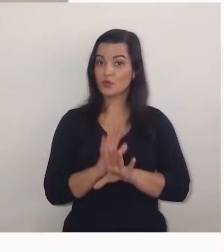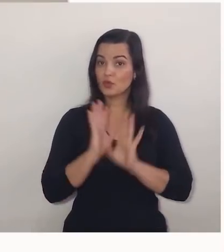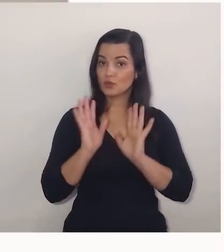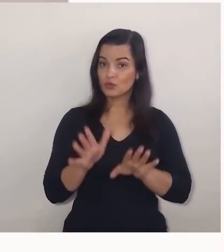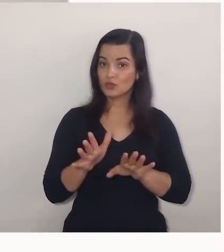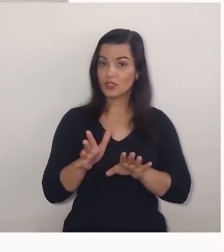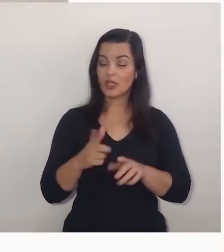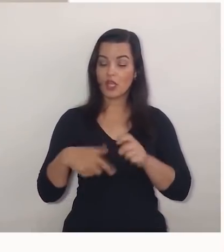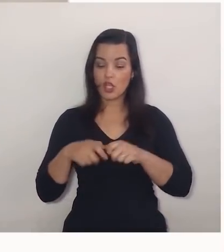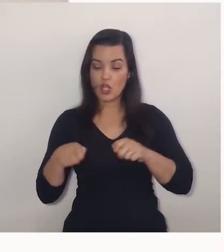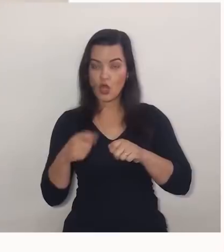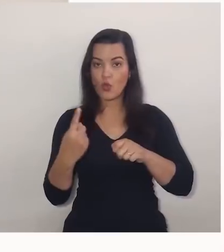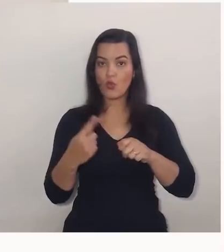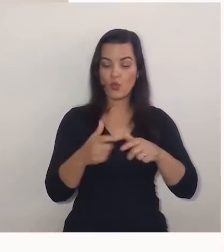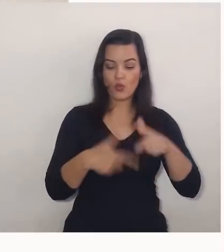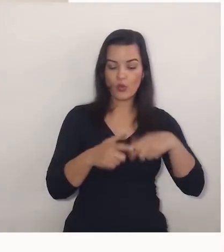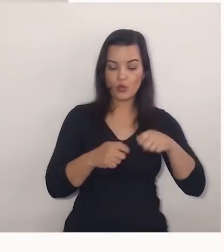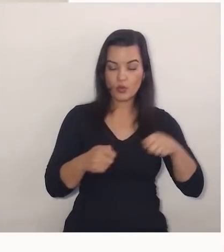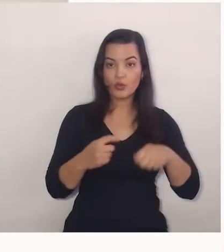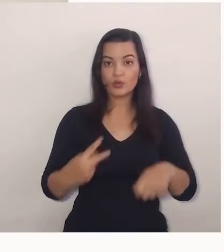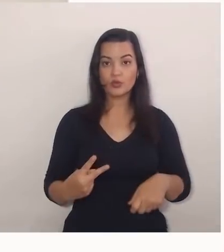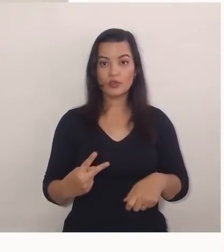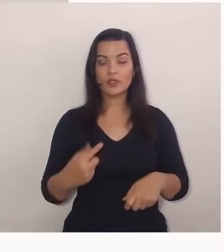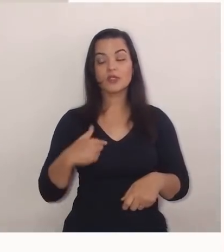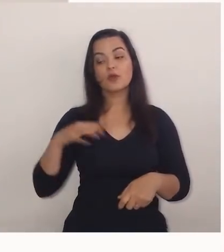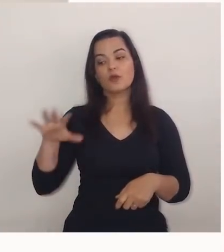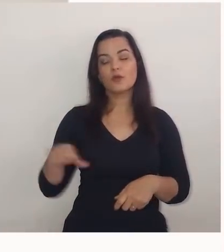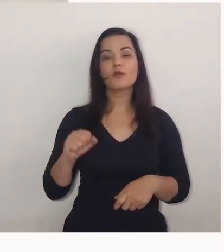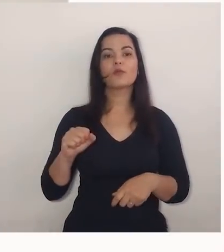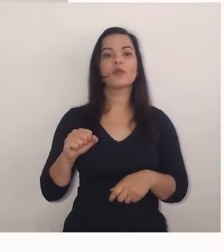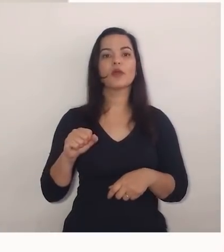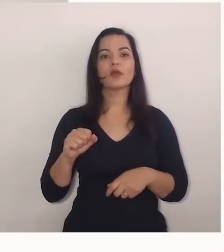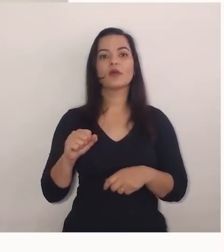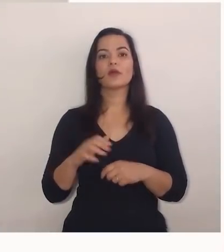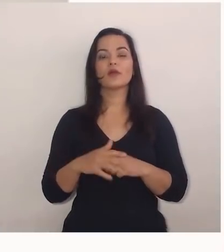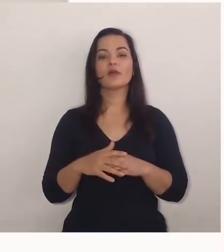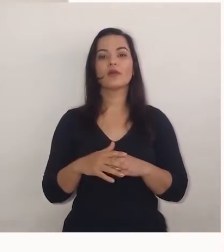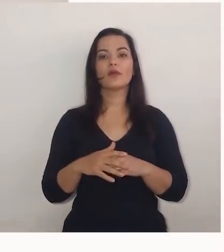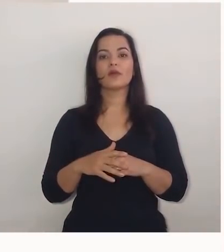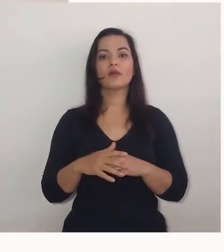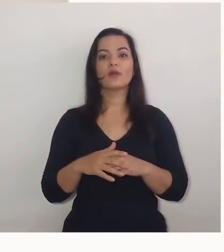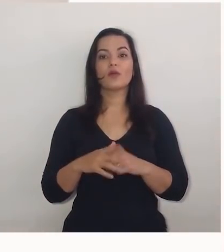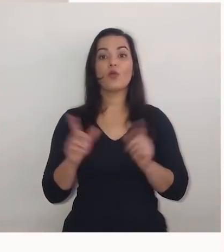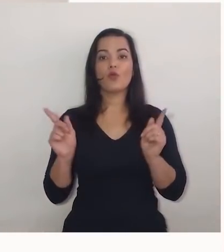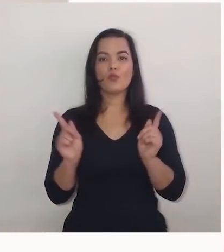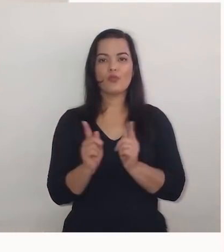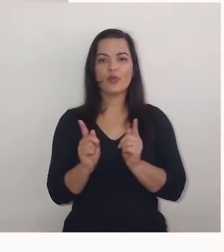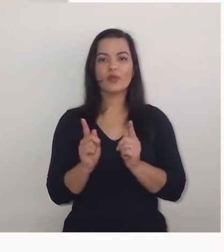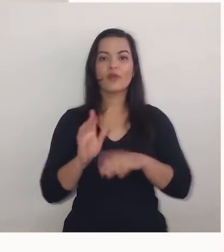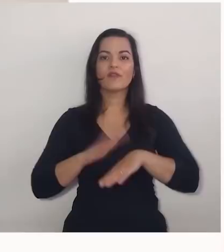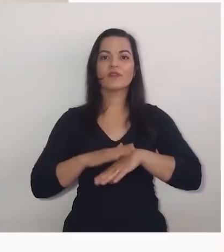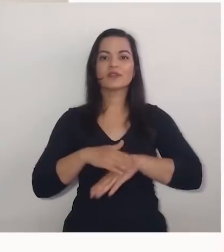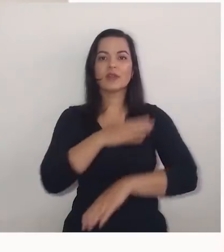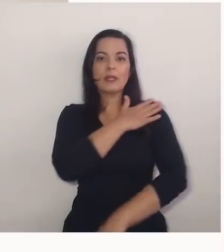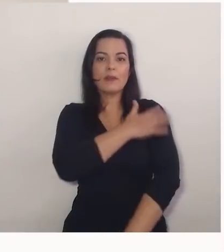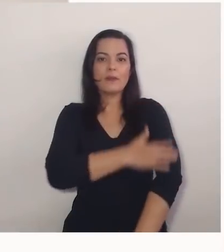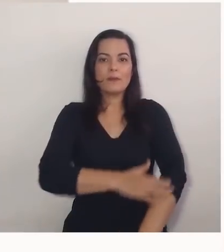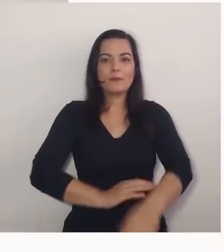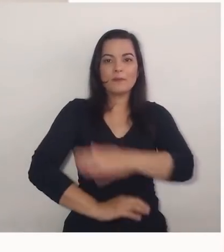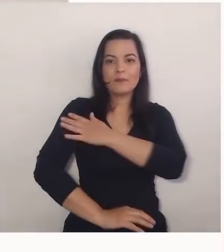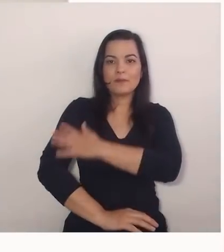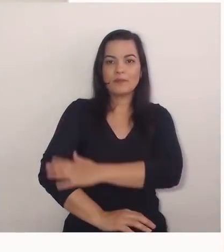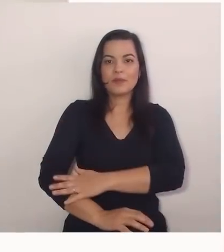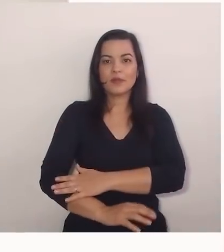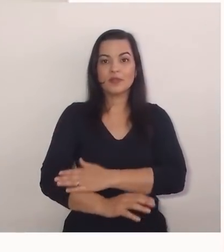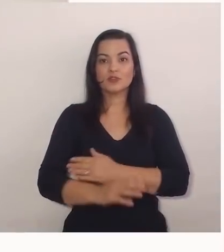Feitos os 2 nós, agora eu vou pegar o retalho menor para ser os braços. Então eu vou colocar bem no